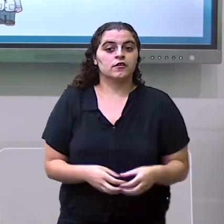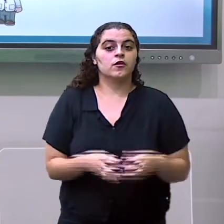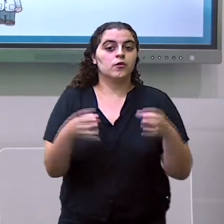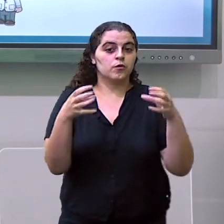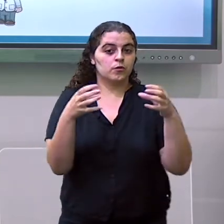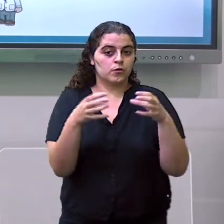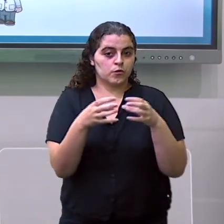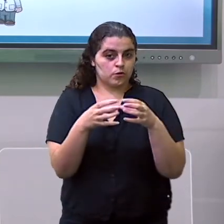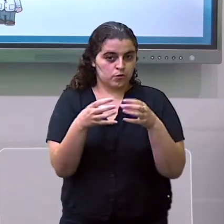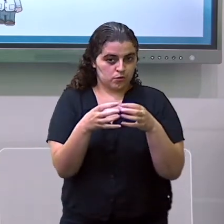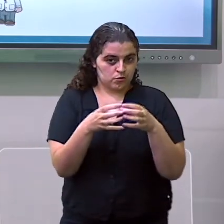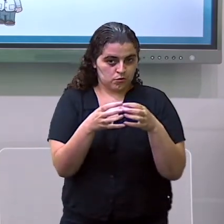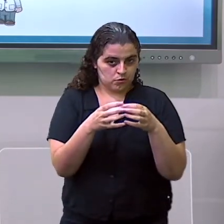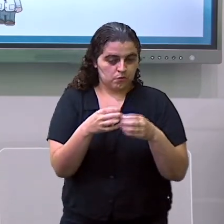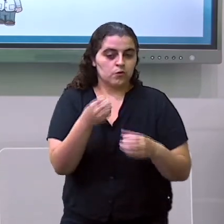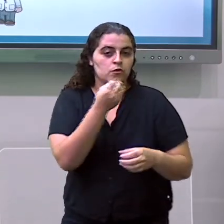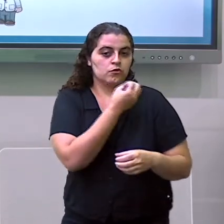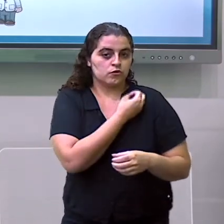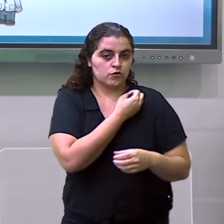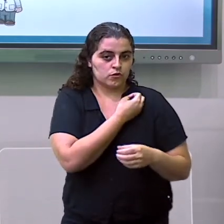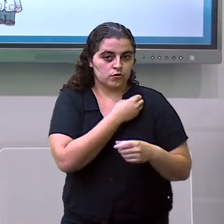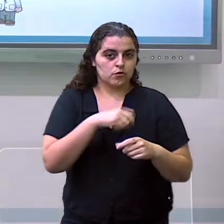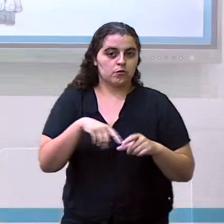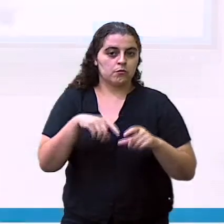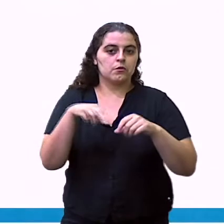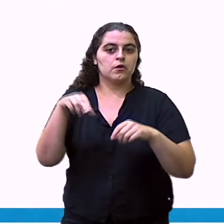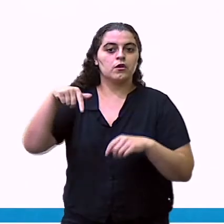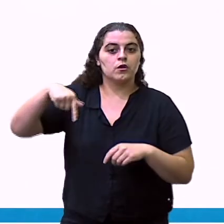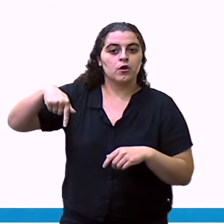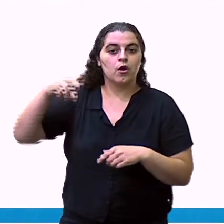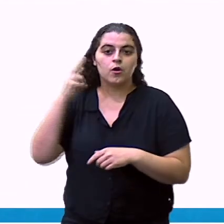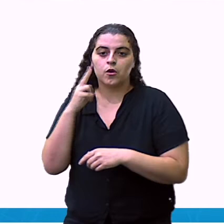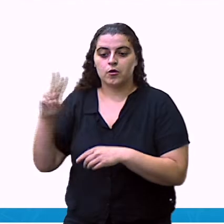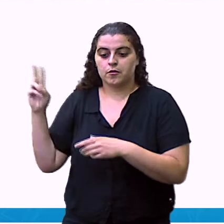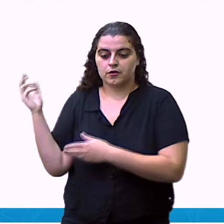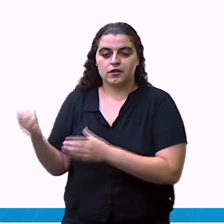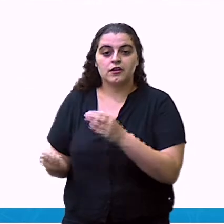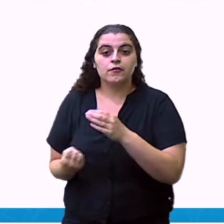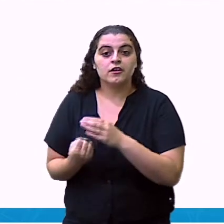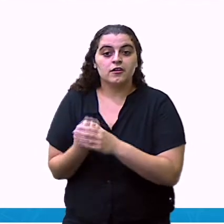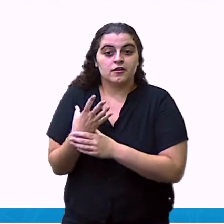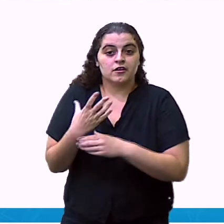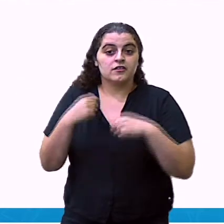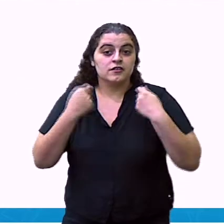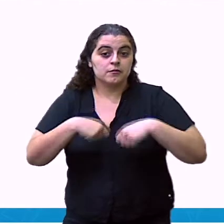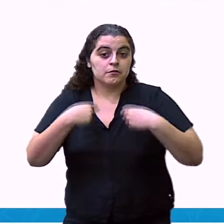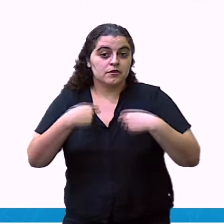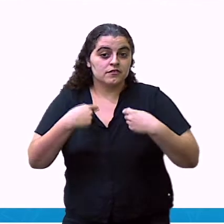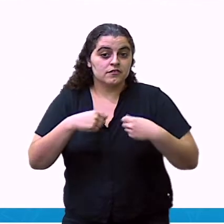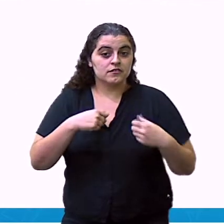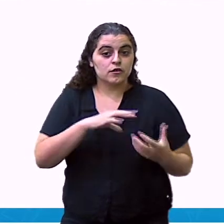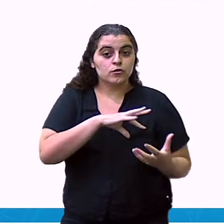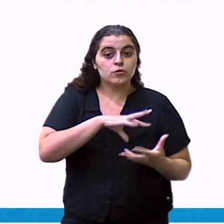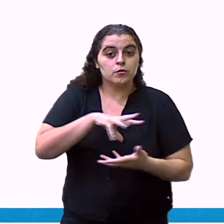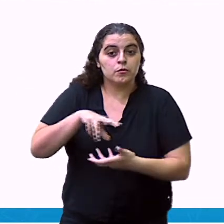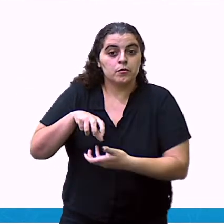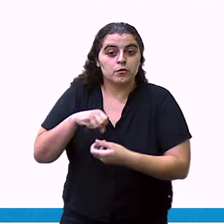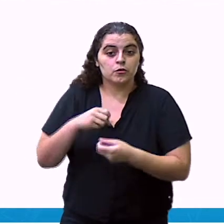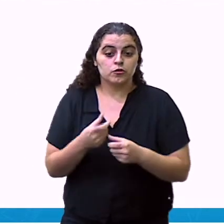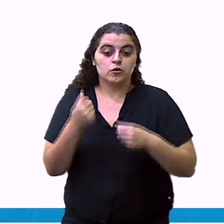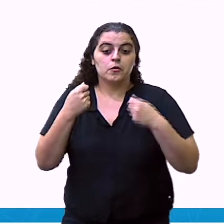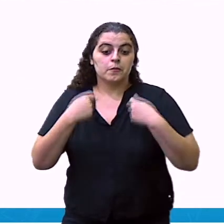racionais? O conjunto dos números racionais nasceu da necessidade, olha só, de